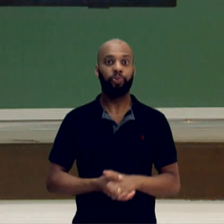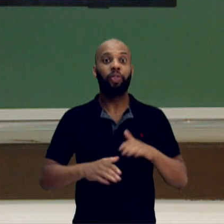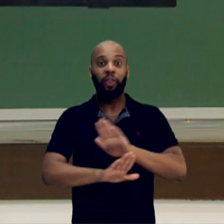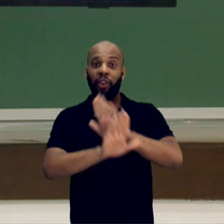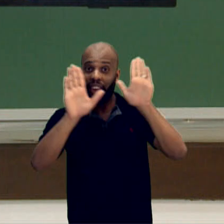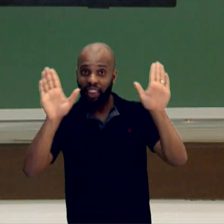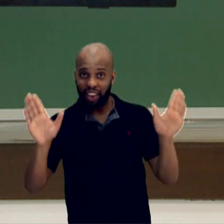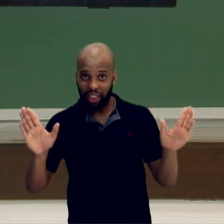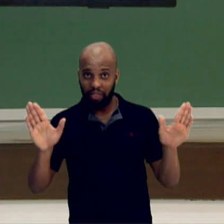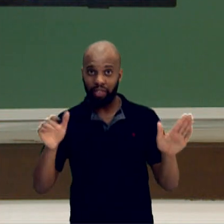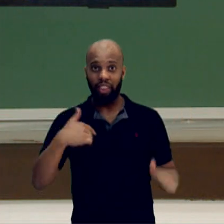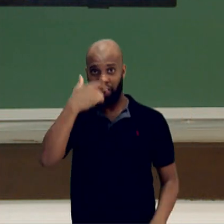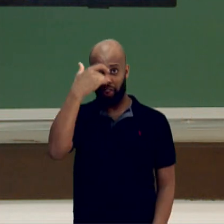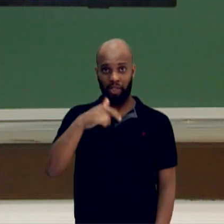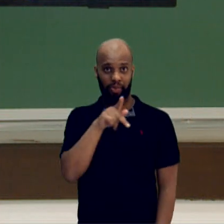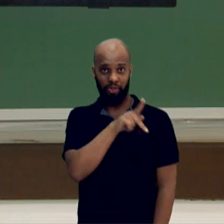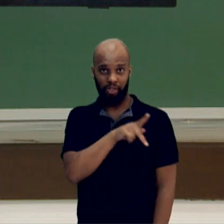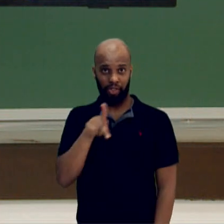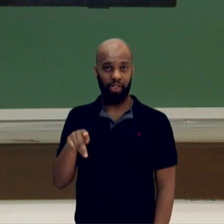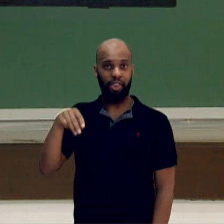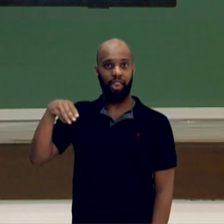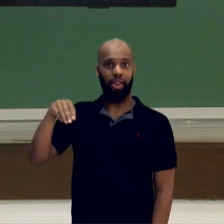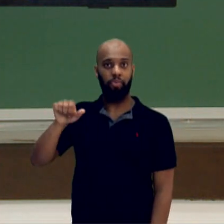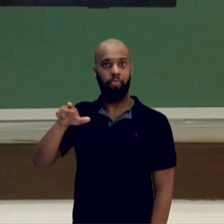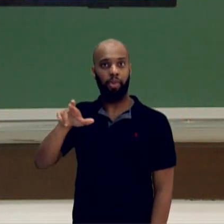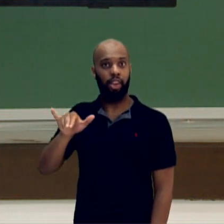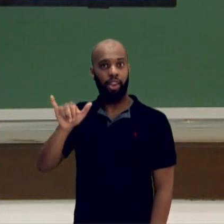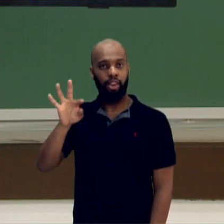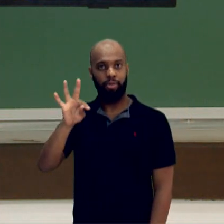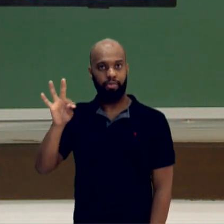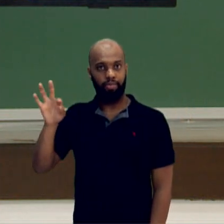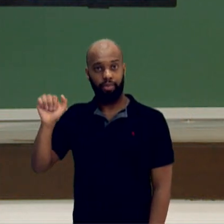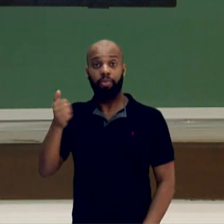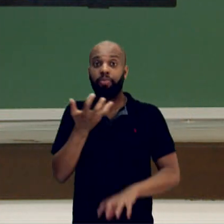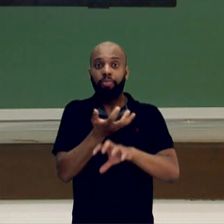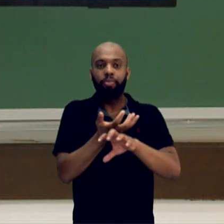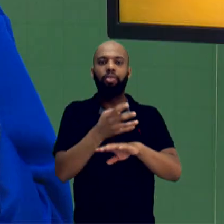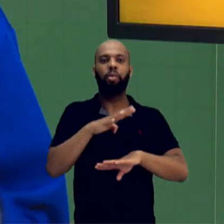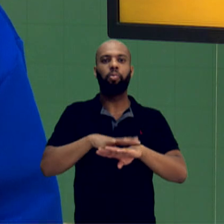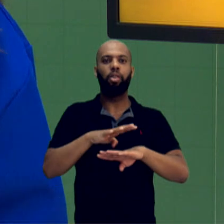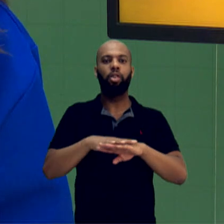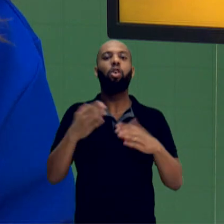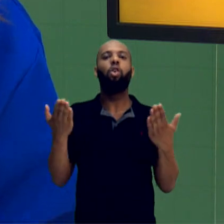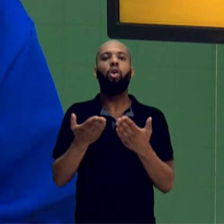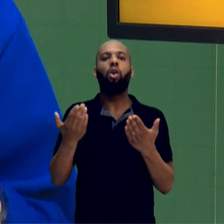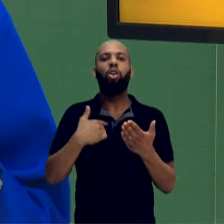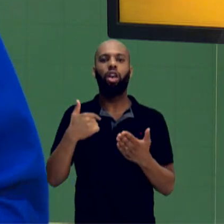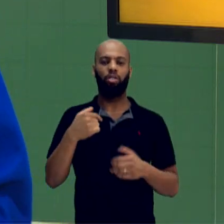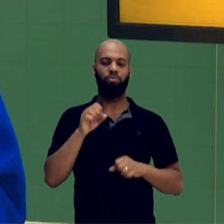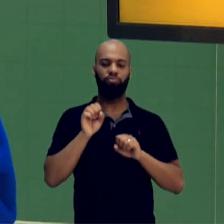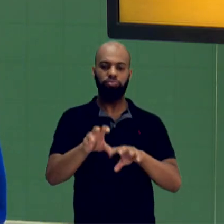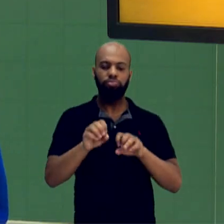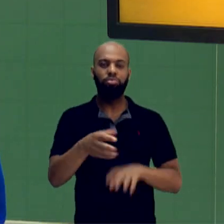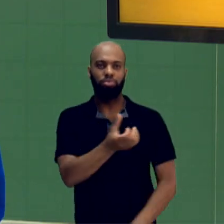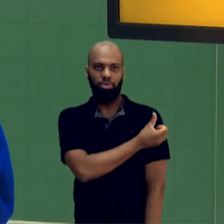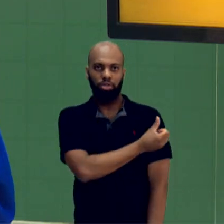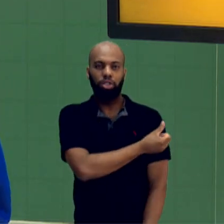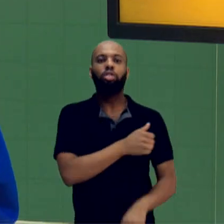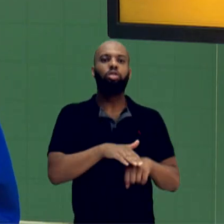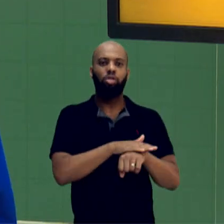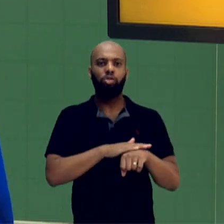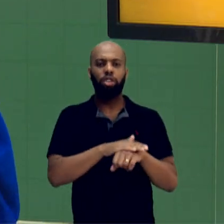Olá pessoal, sou a professora Marita, professora de matemática, e hoje eu tô aqui com os 6º anos para a gente poder conversar um pouquinho